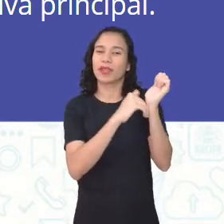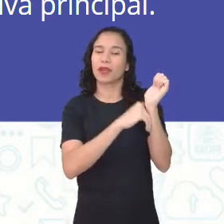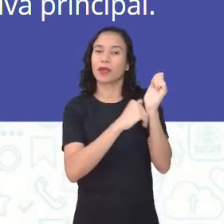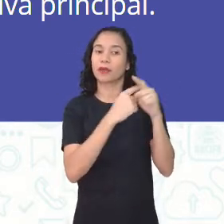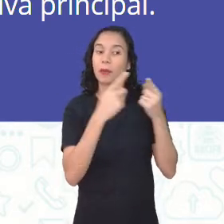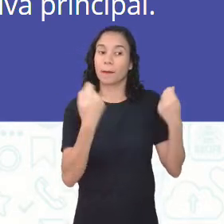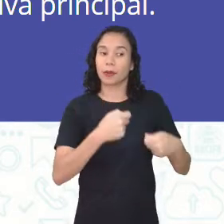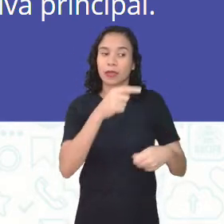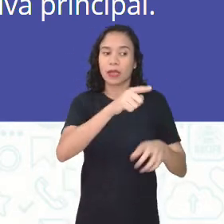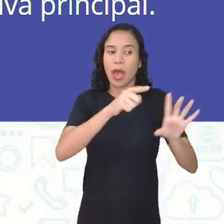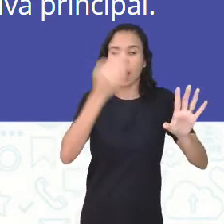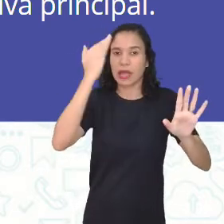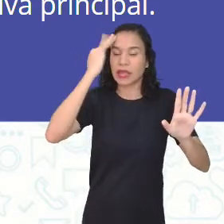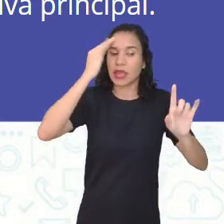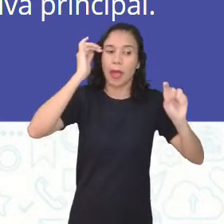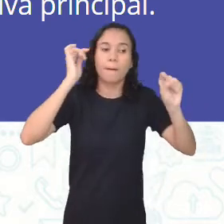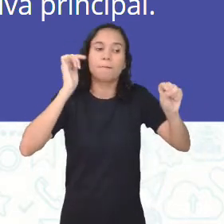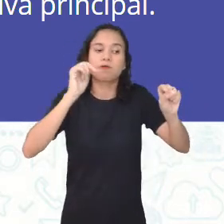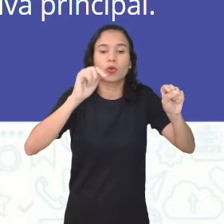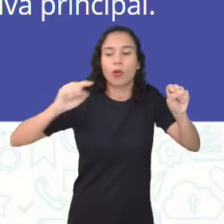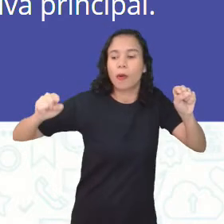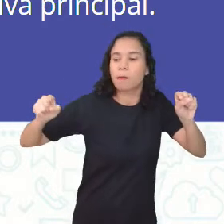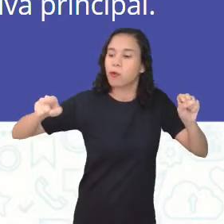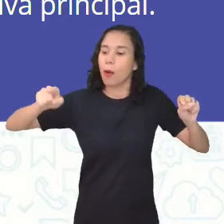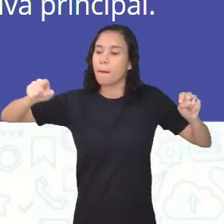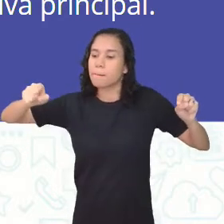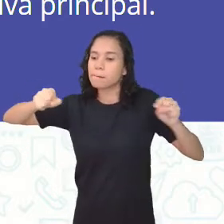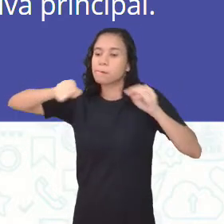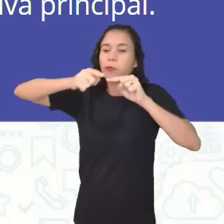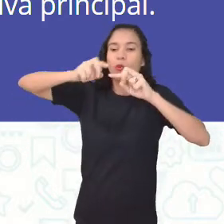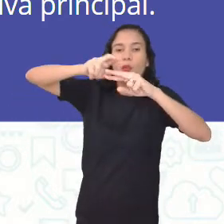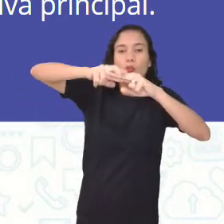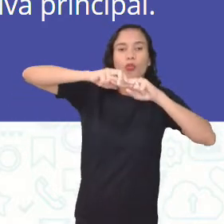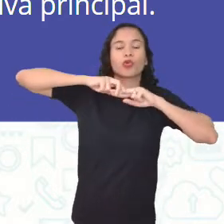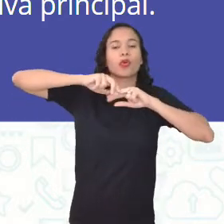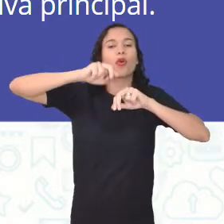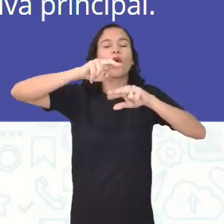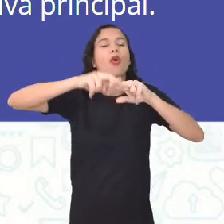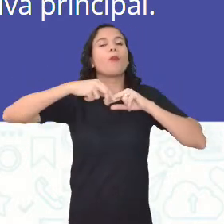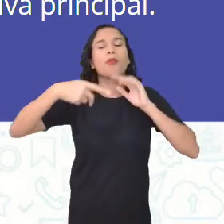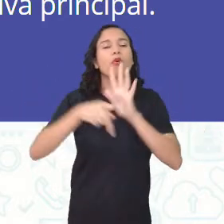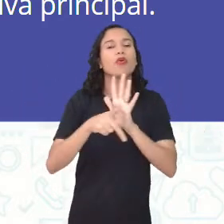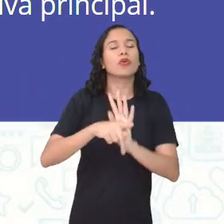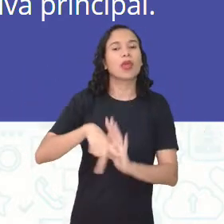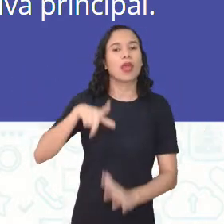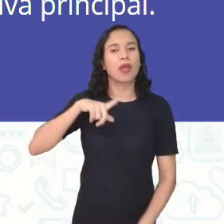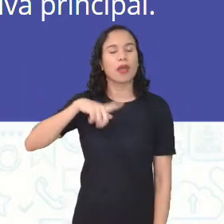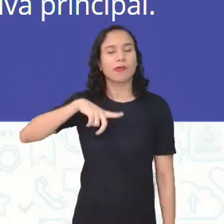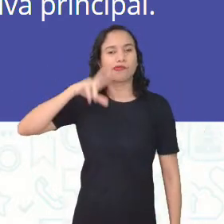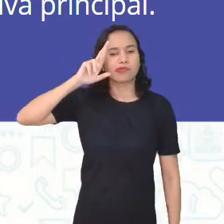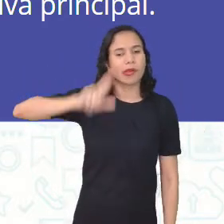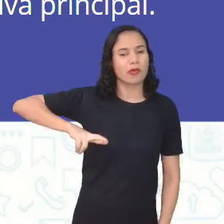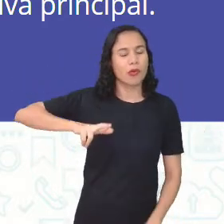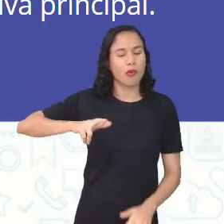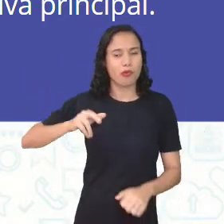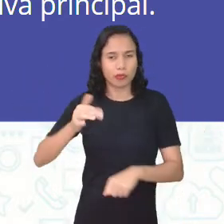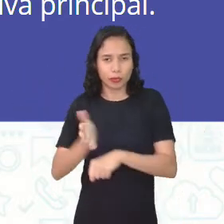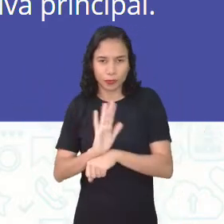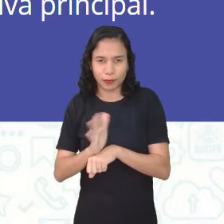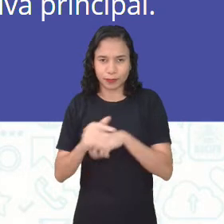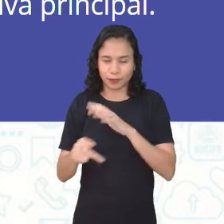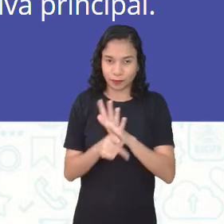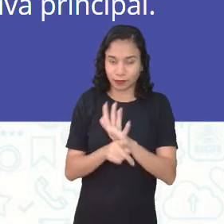É necessário entender por que ele está ali. O que será que o diretor ou a diretora, quando estava fazendo o filme, quando